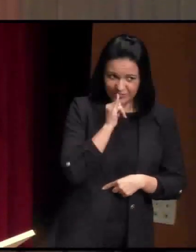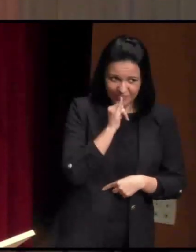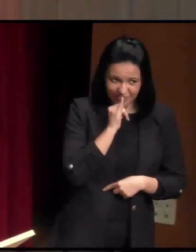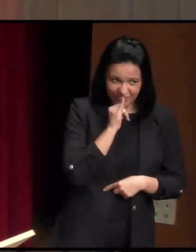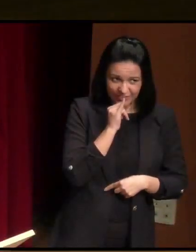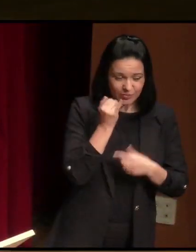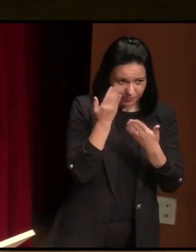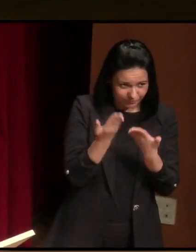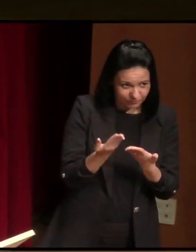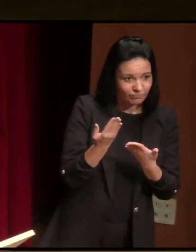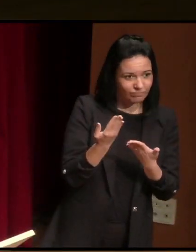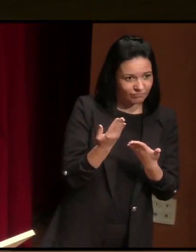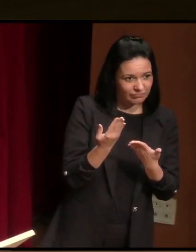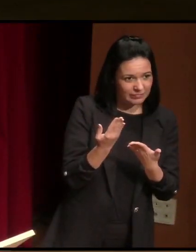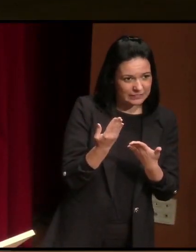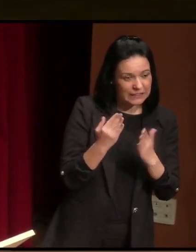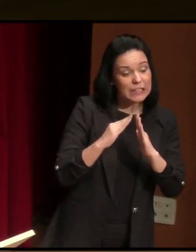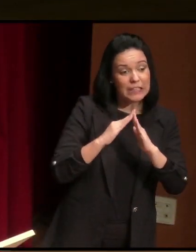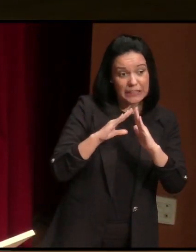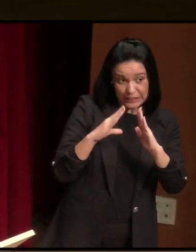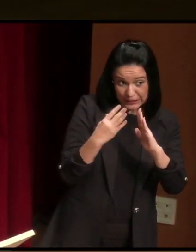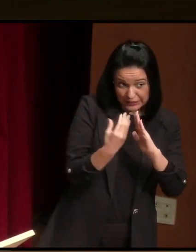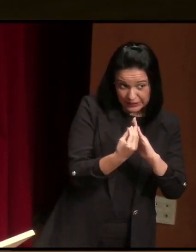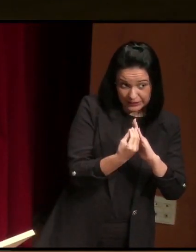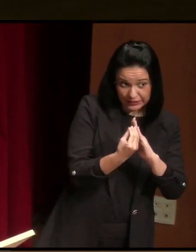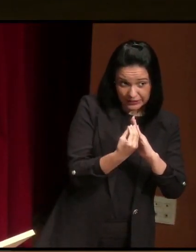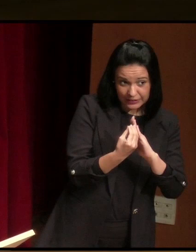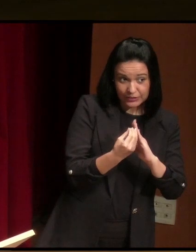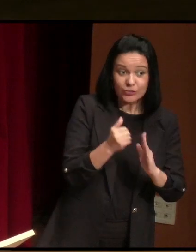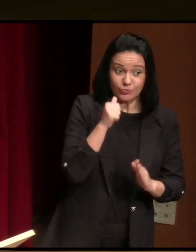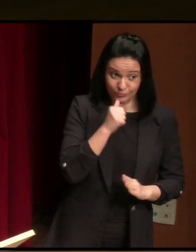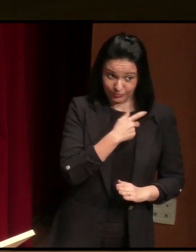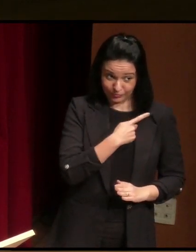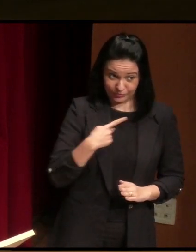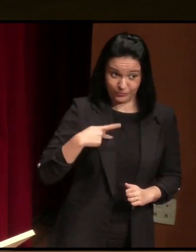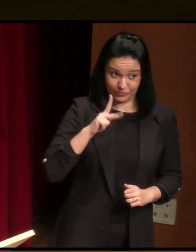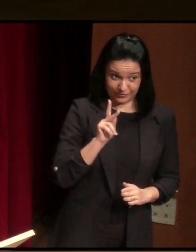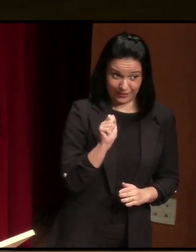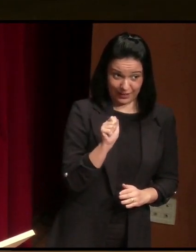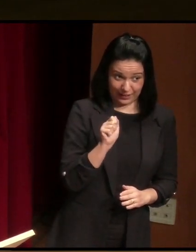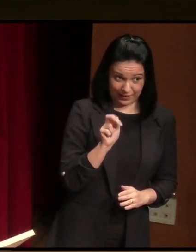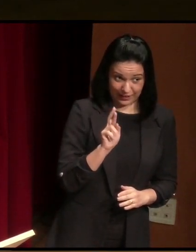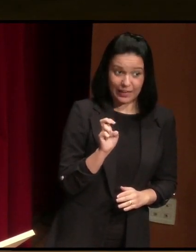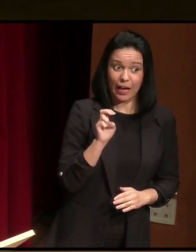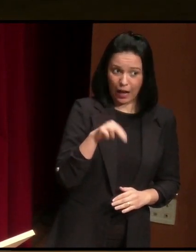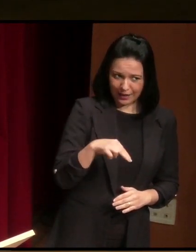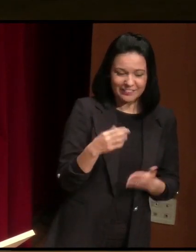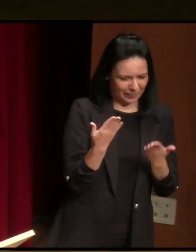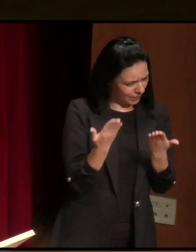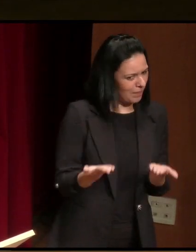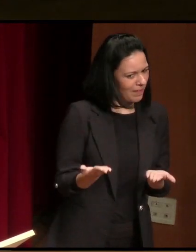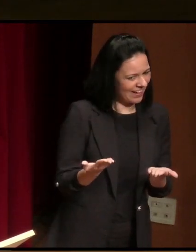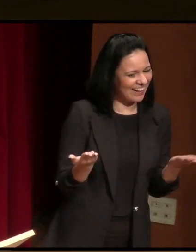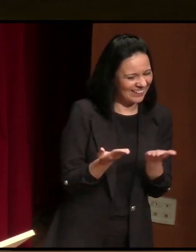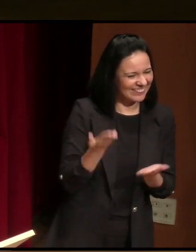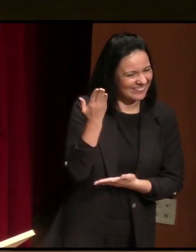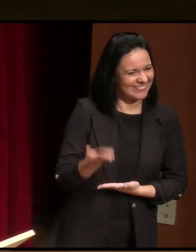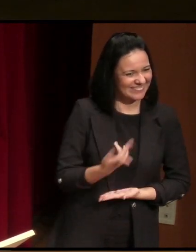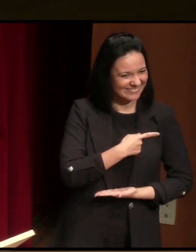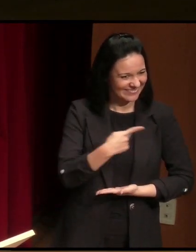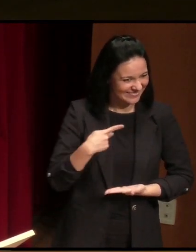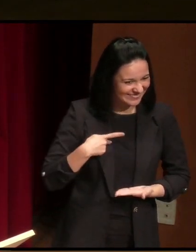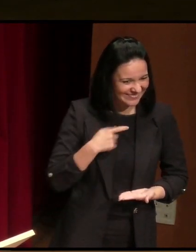é um membro de uma igreja e você é da igreja da pastora Kari. Vai sobrar para ti, pastora Karen. Olha